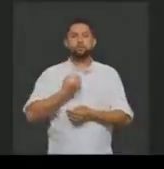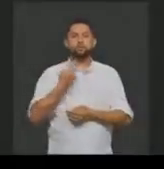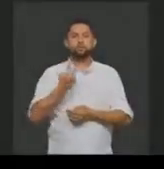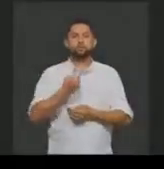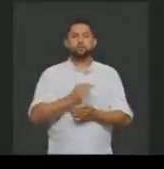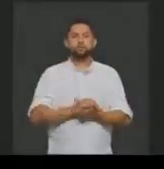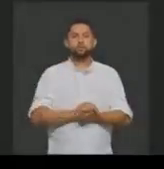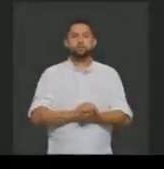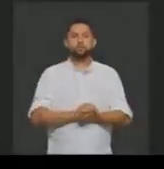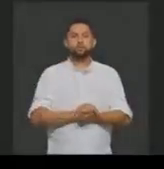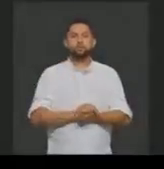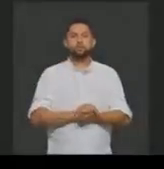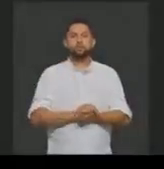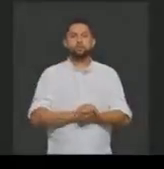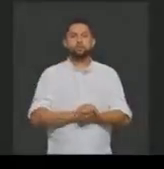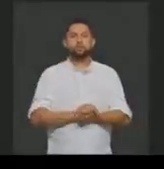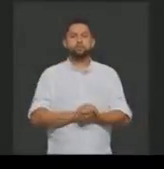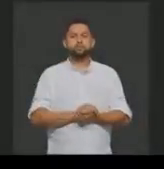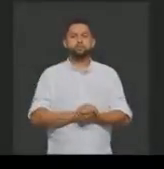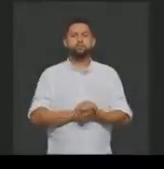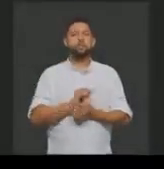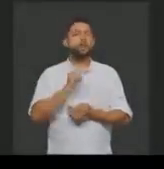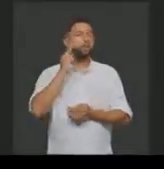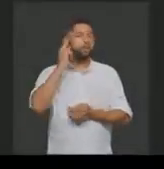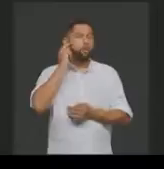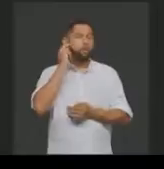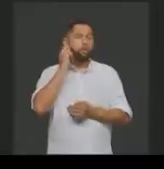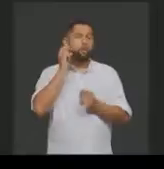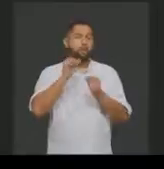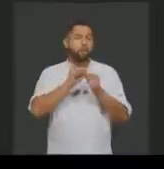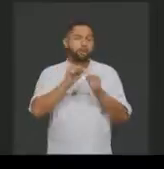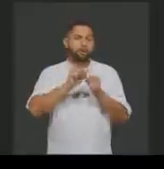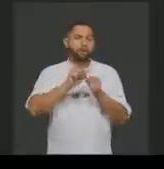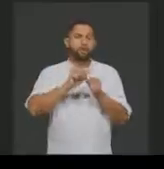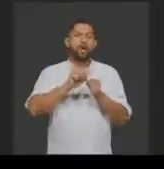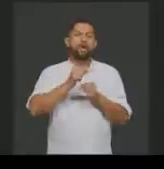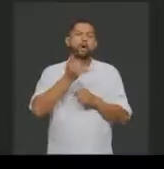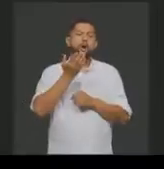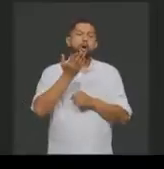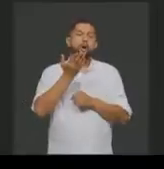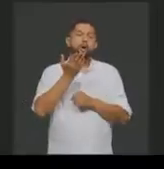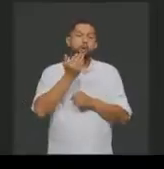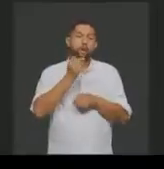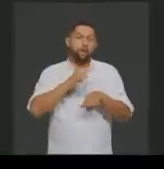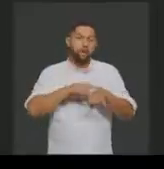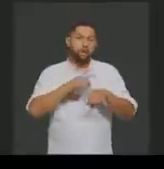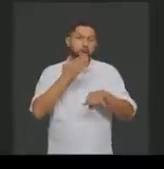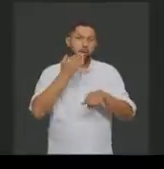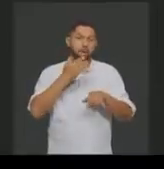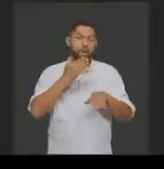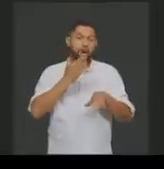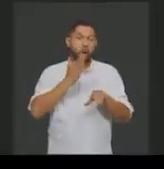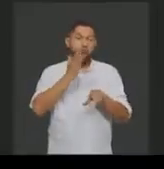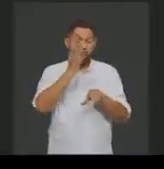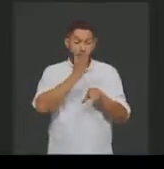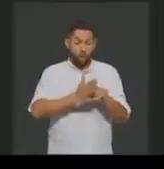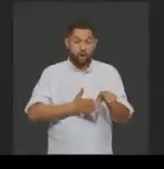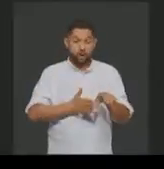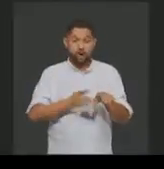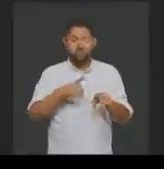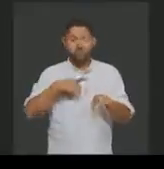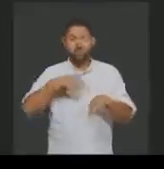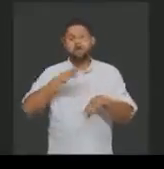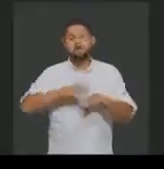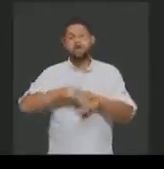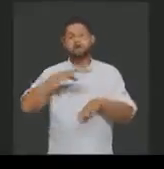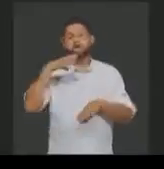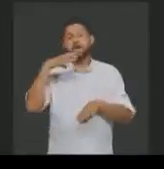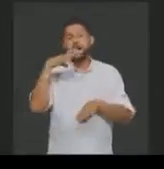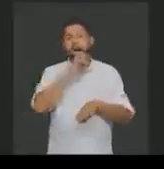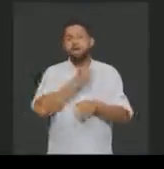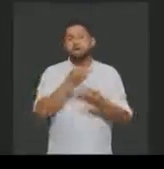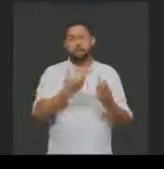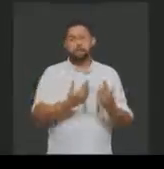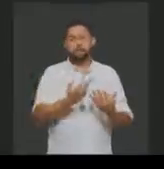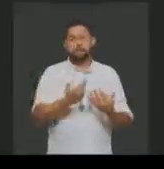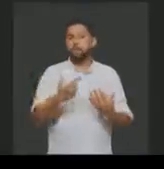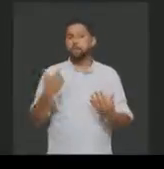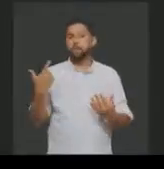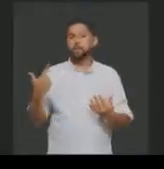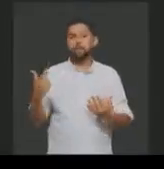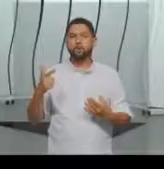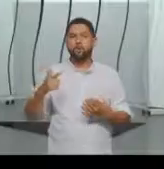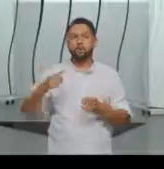muito comum utilizado em práticas culinárias é o corte dos alimentos para acelerar o cozimento, caso não tenha uma panela de